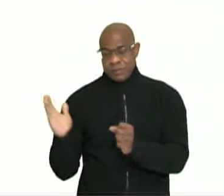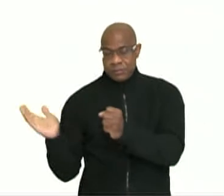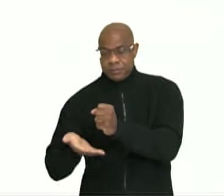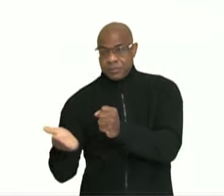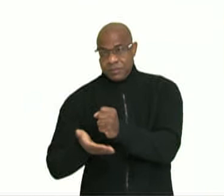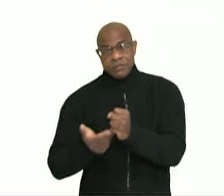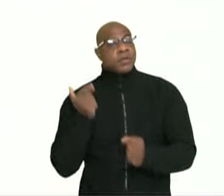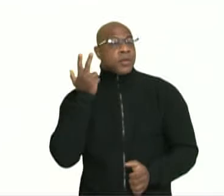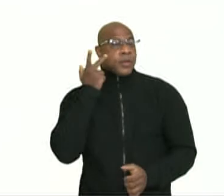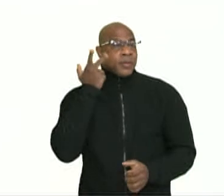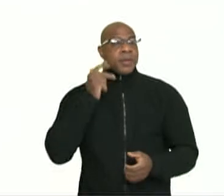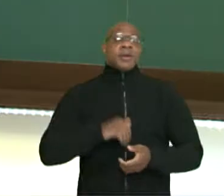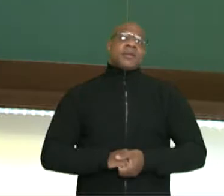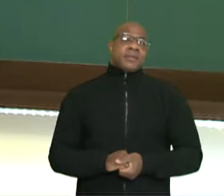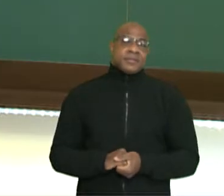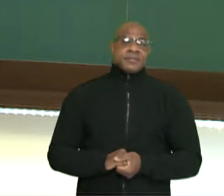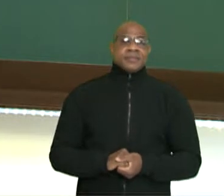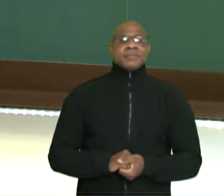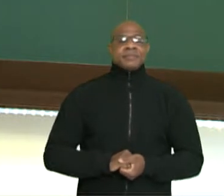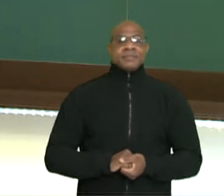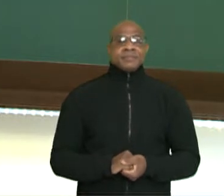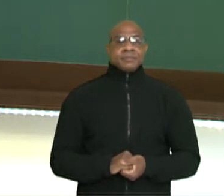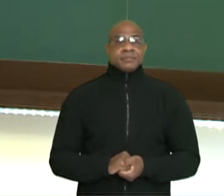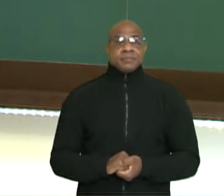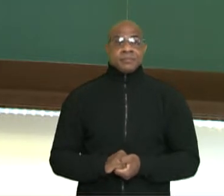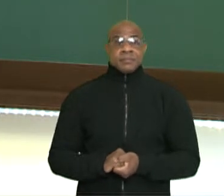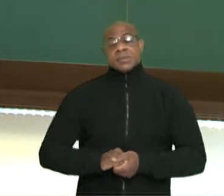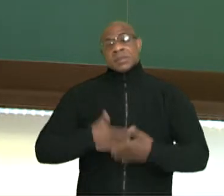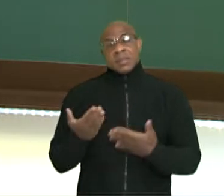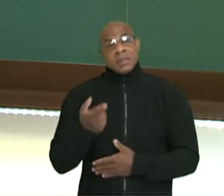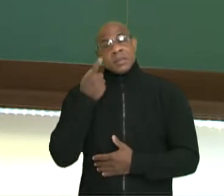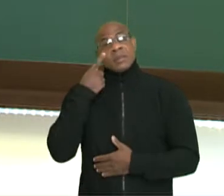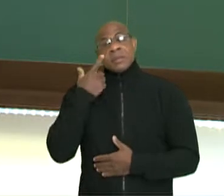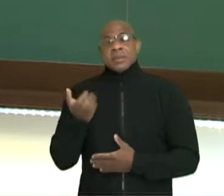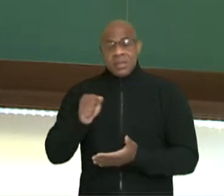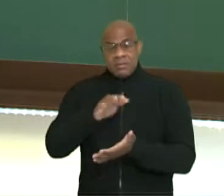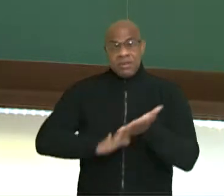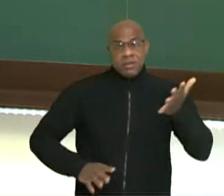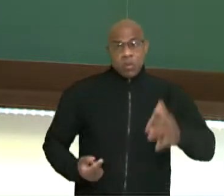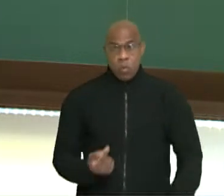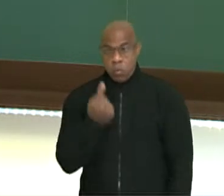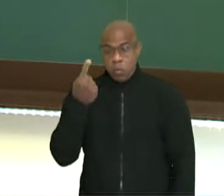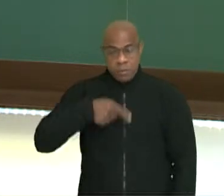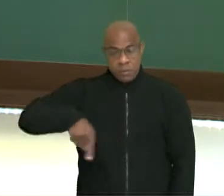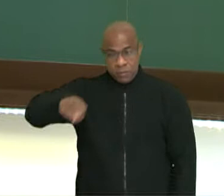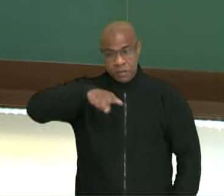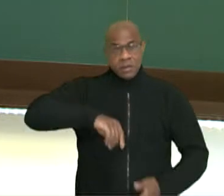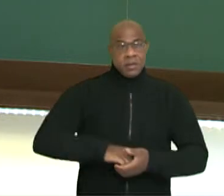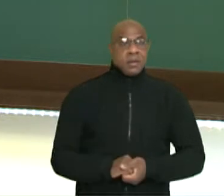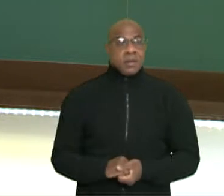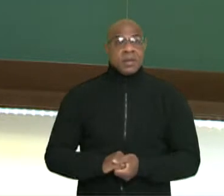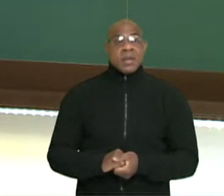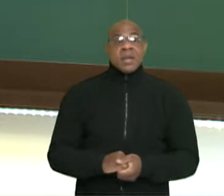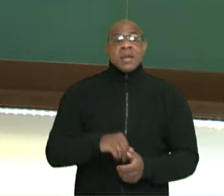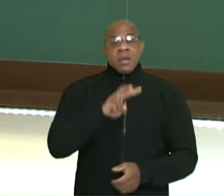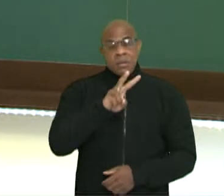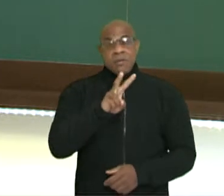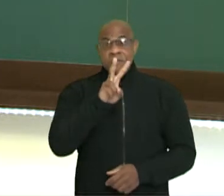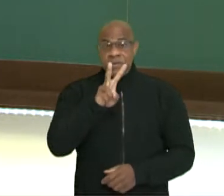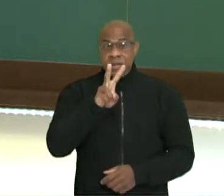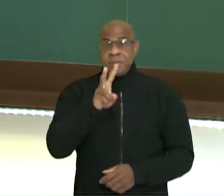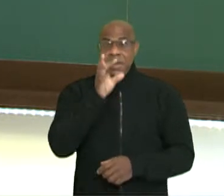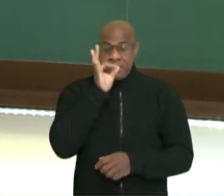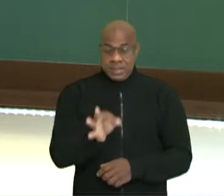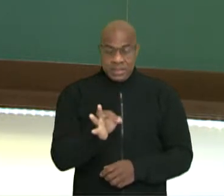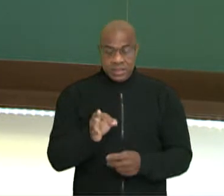todas essas vantagens. São muitas, né? Então, para isso eu tenho o exercício 1 para você. Assinale V para verdadeiro